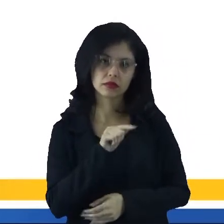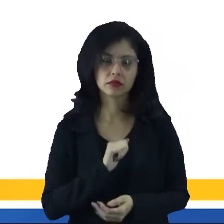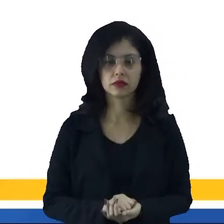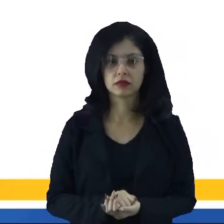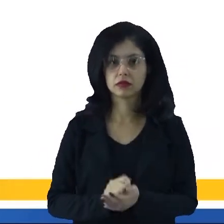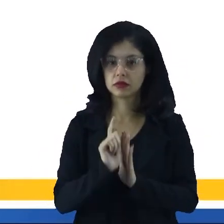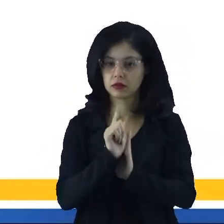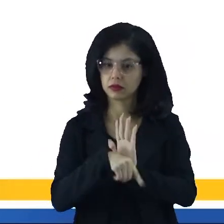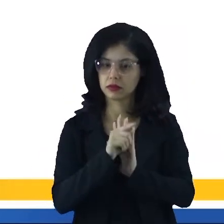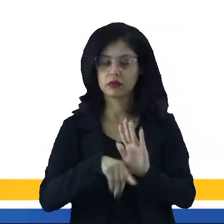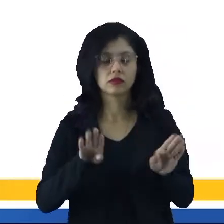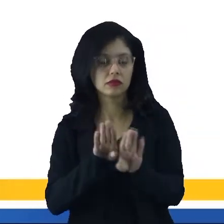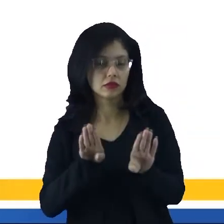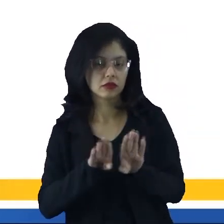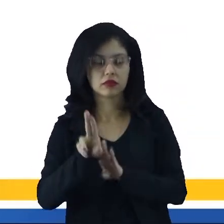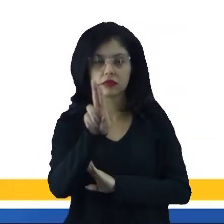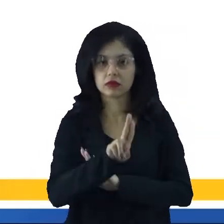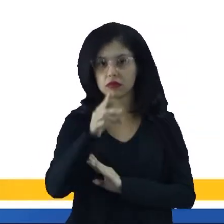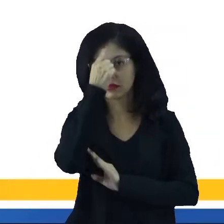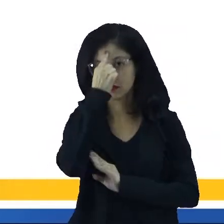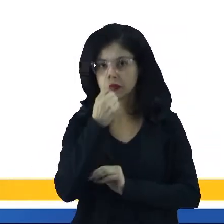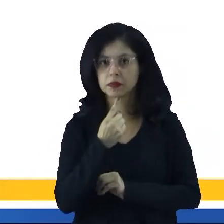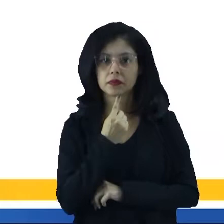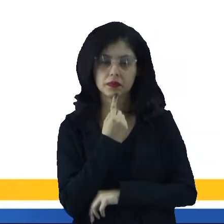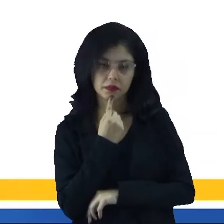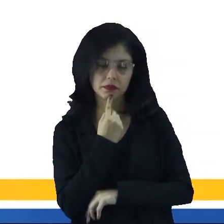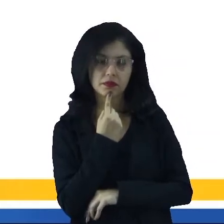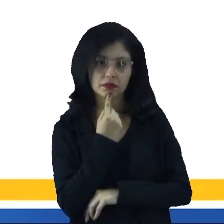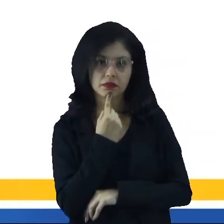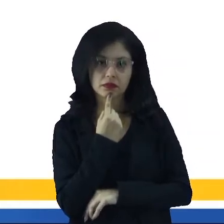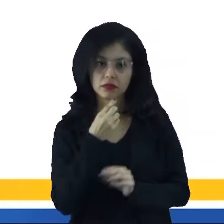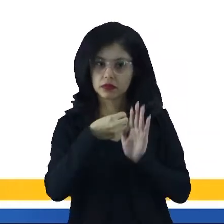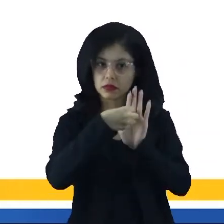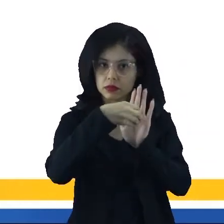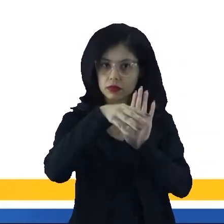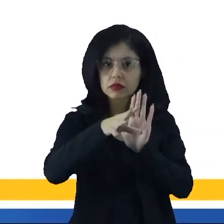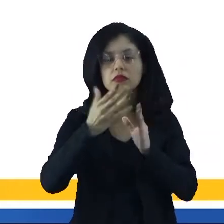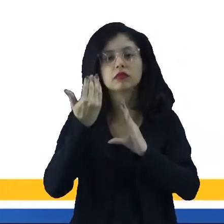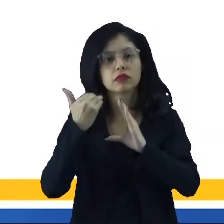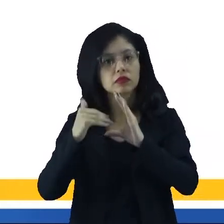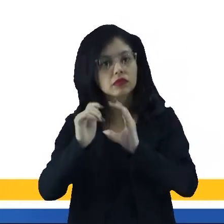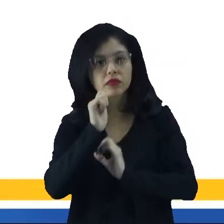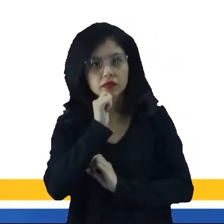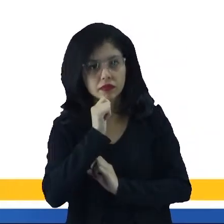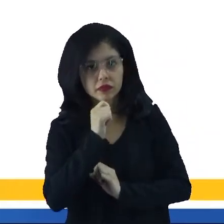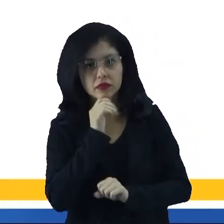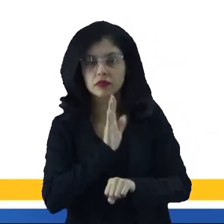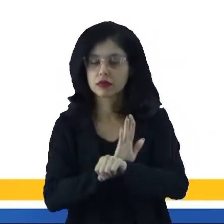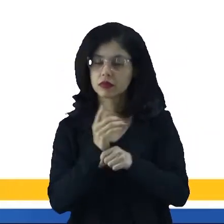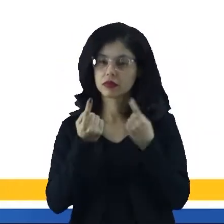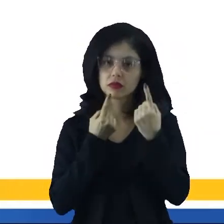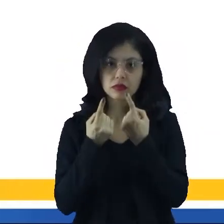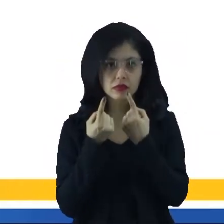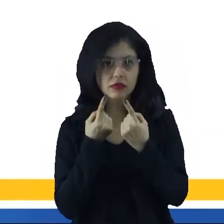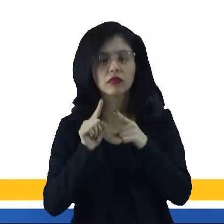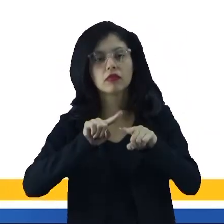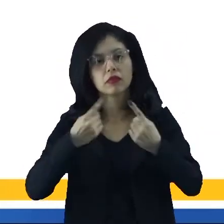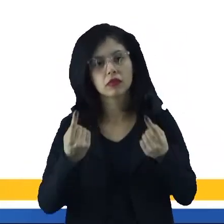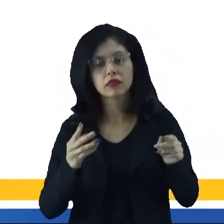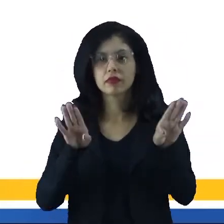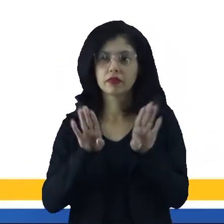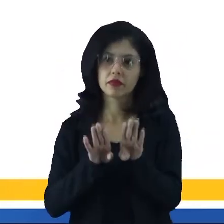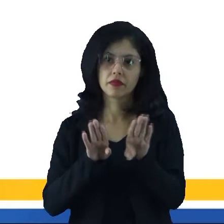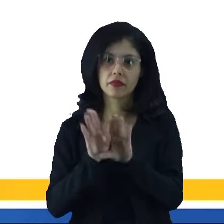eu uso também imagens que podem me ajudar a transmitir essa mensagem, que ajuda a essa comunicação, mas também tem